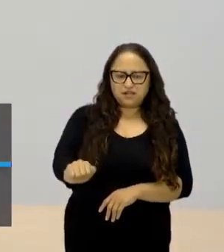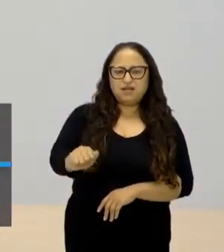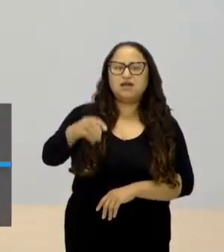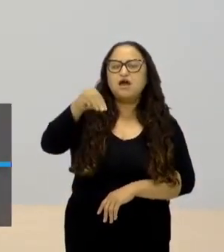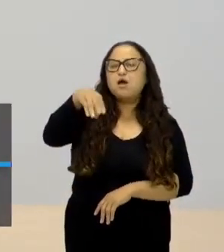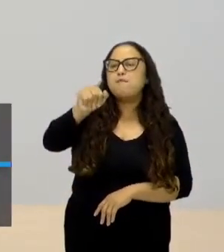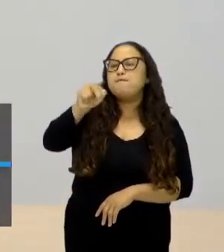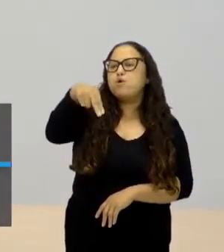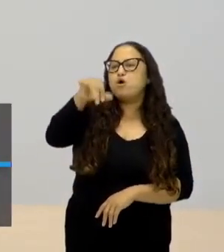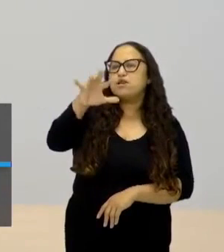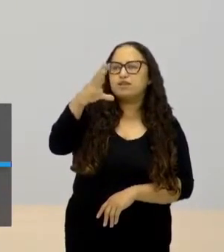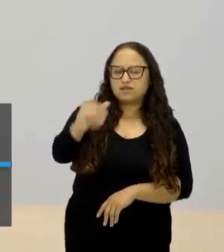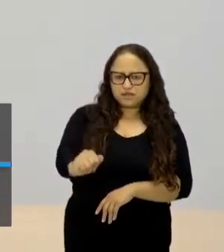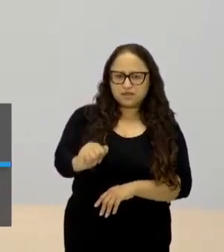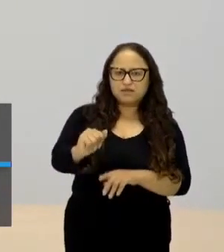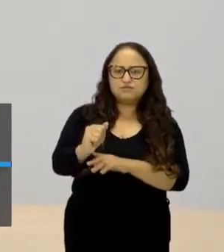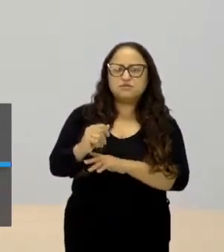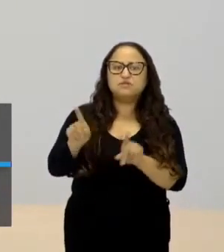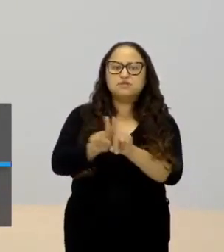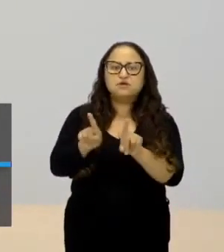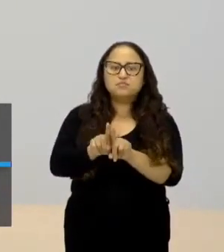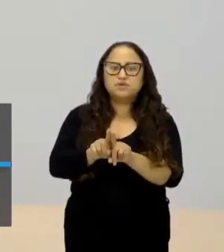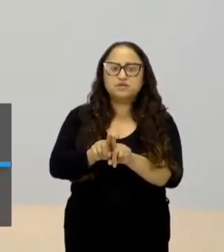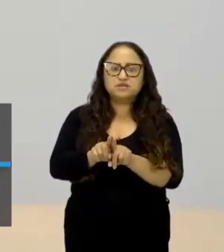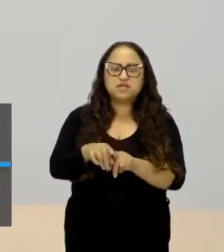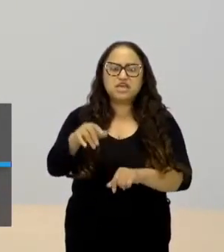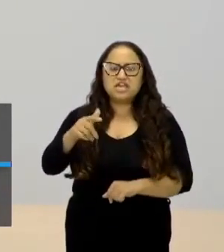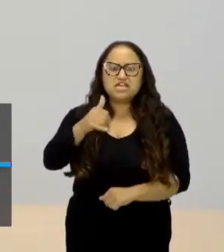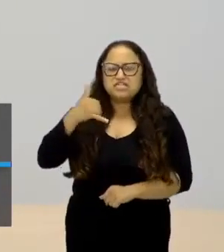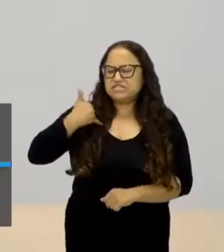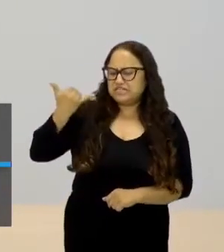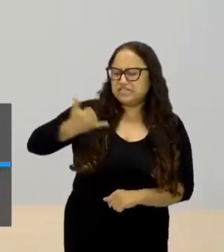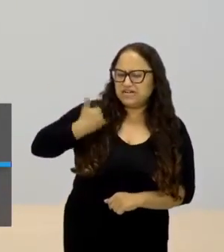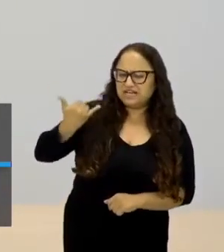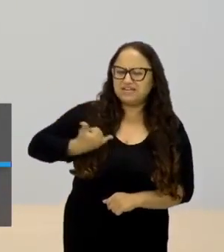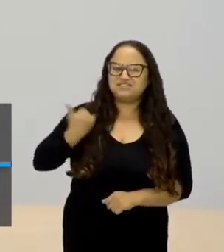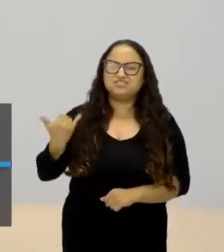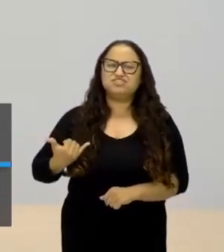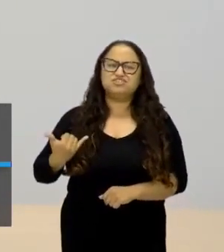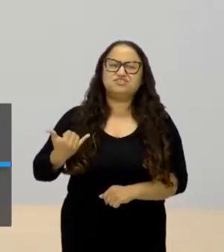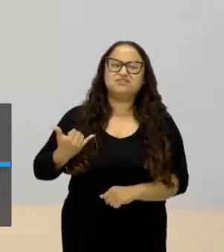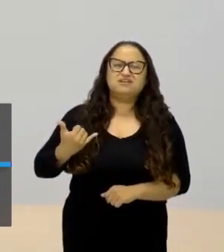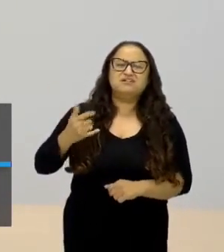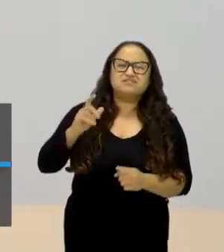acho. Então vamos lá, age, disability,